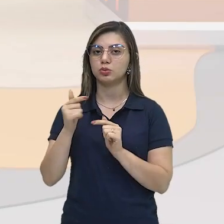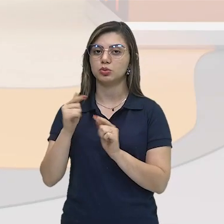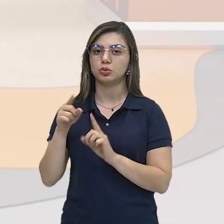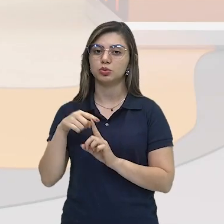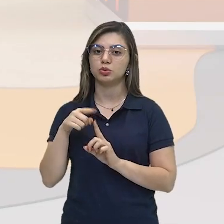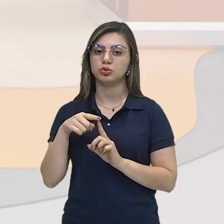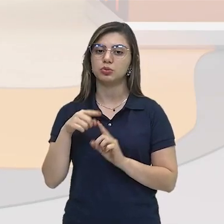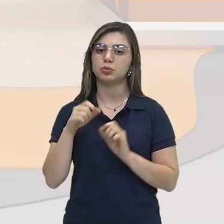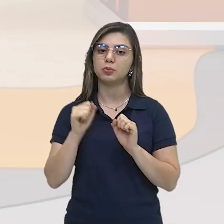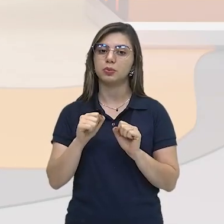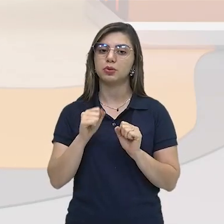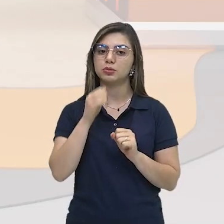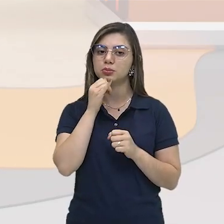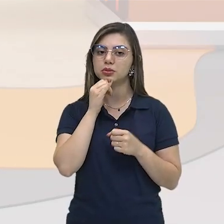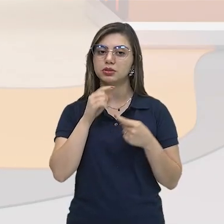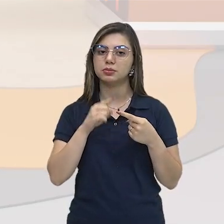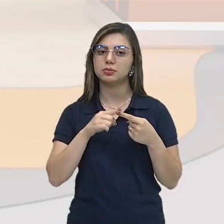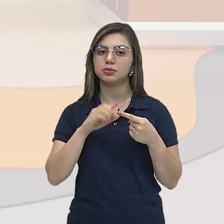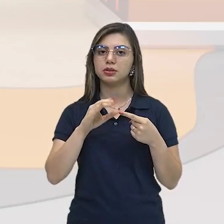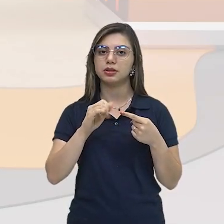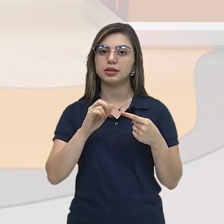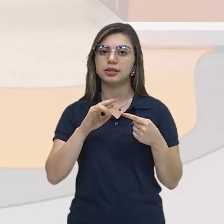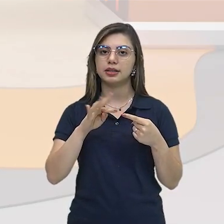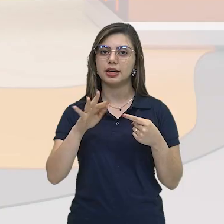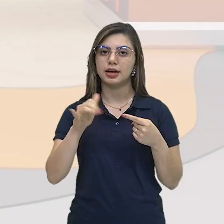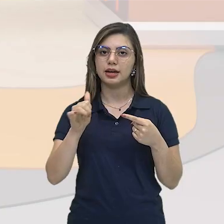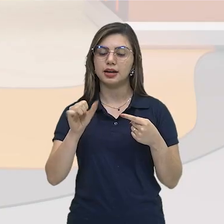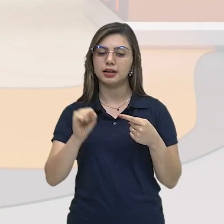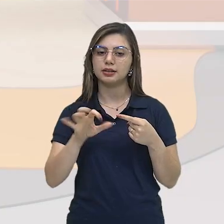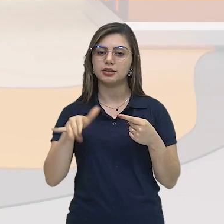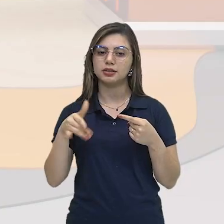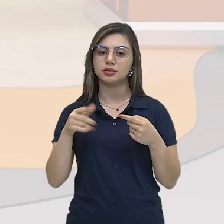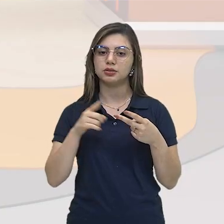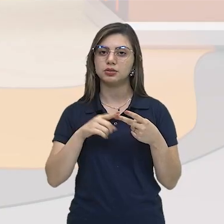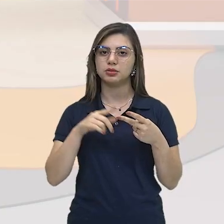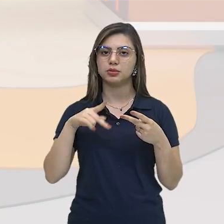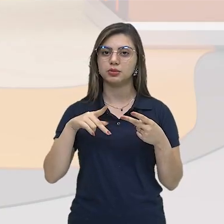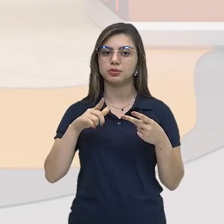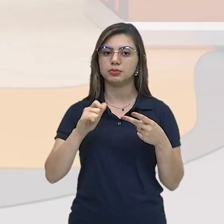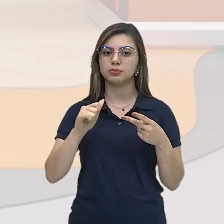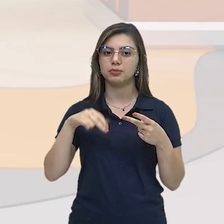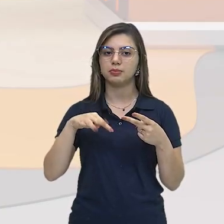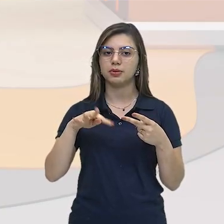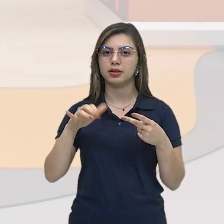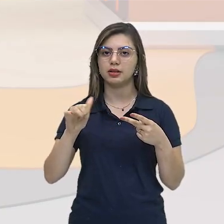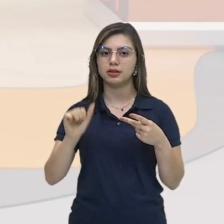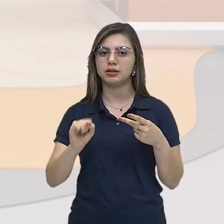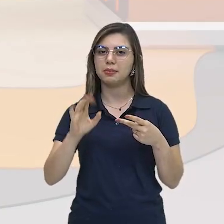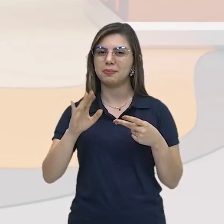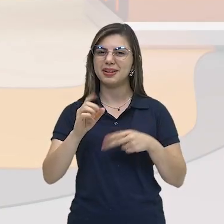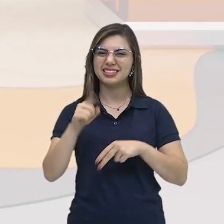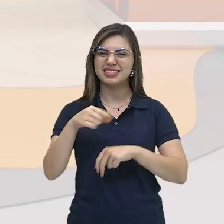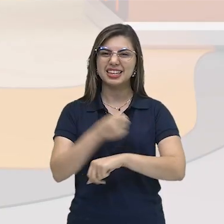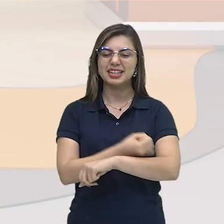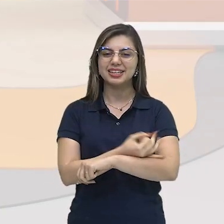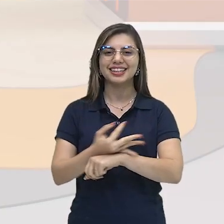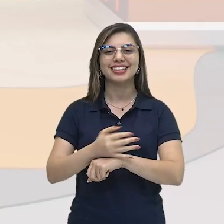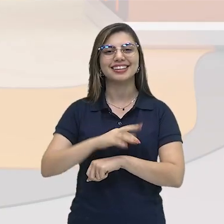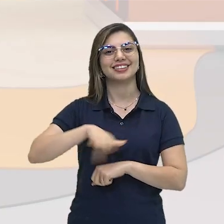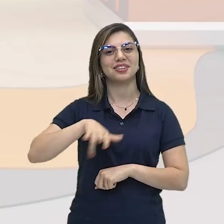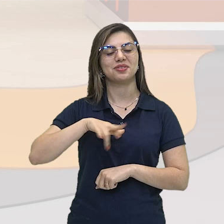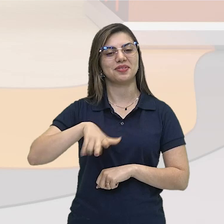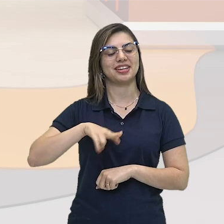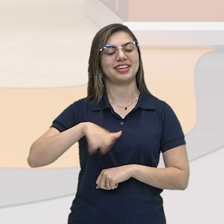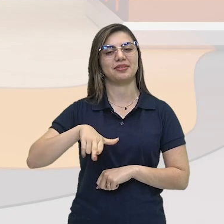ser cartas topográficas, as plantas, mas as plantas não é uma plantinha como uma vegetação, não.